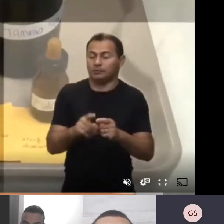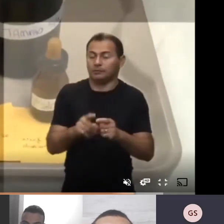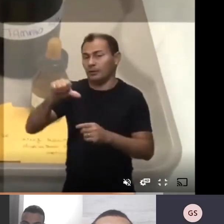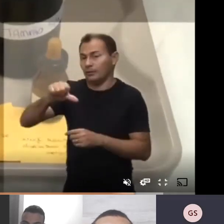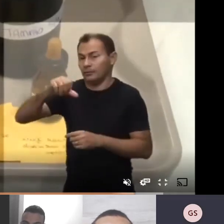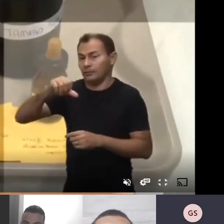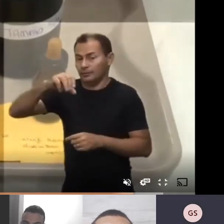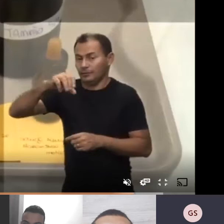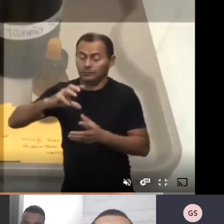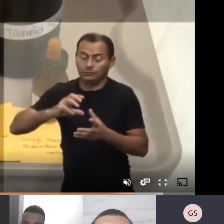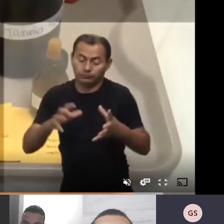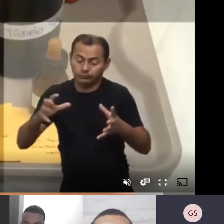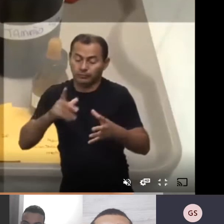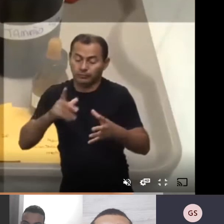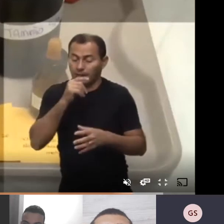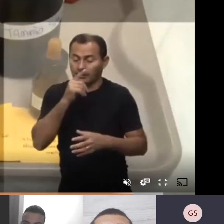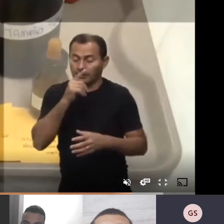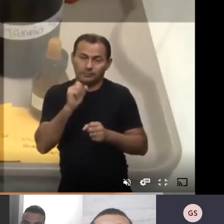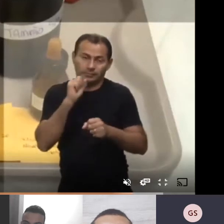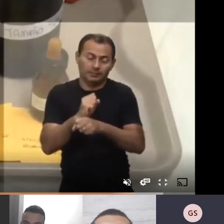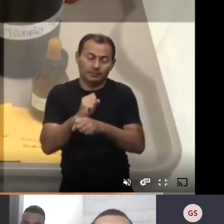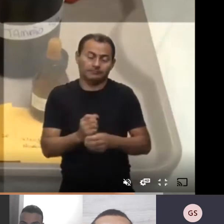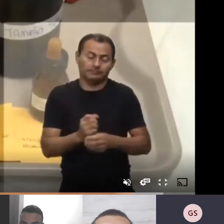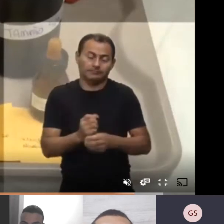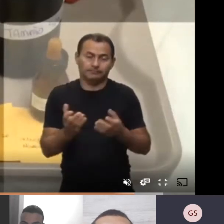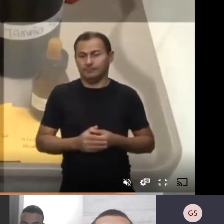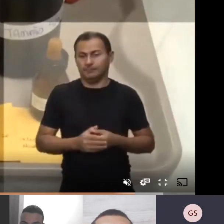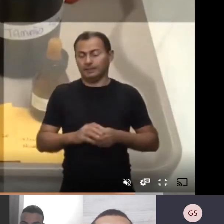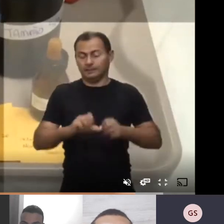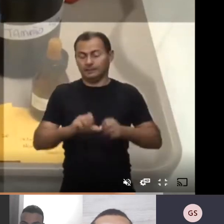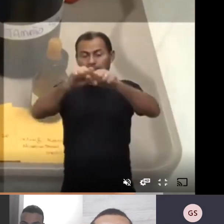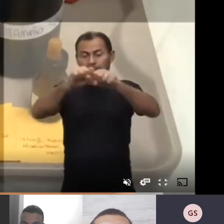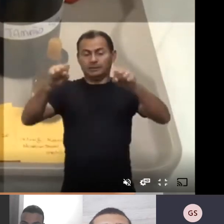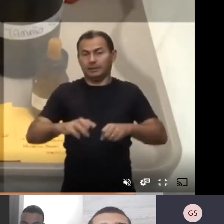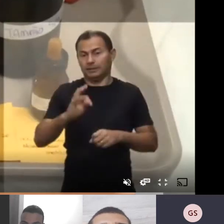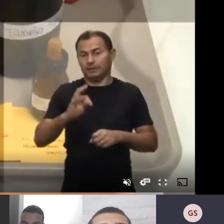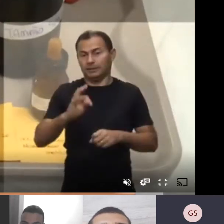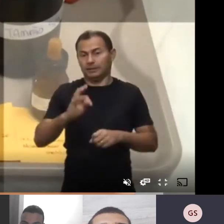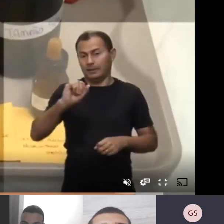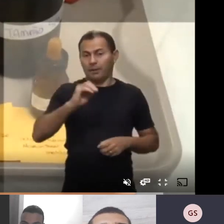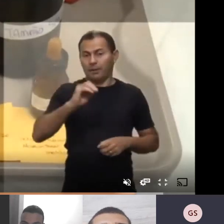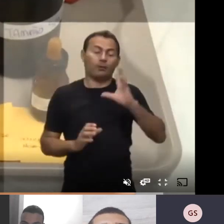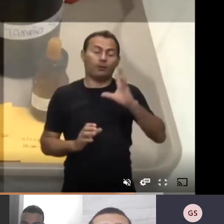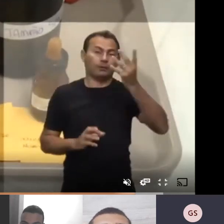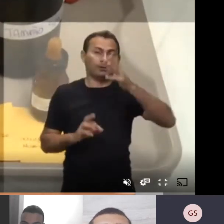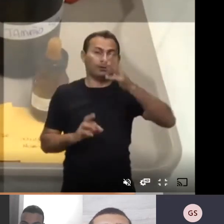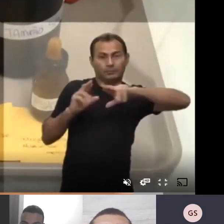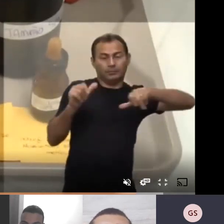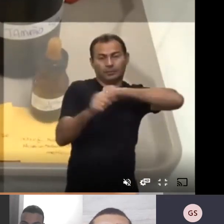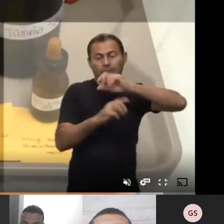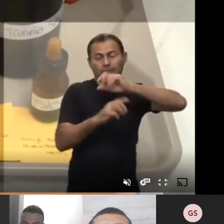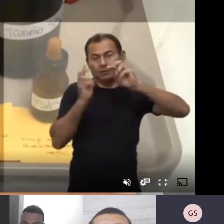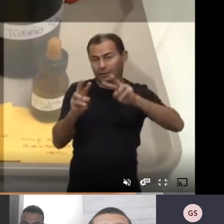Colocou aí soluções tampão, diluída em água, que foi diluída em água. E agora colocar os